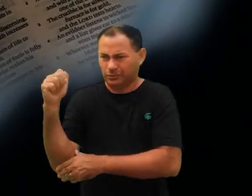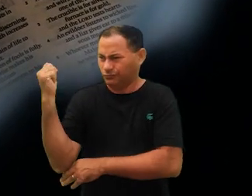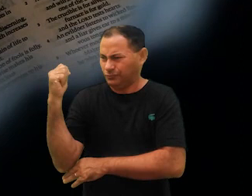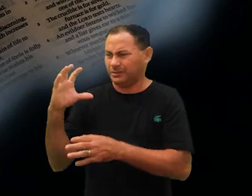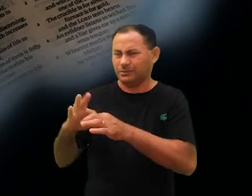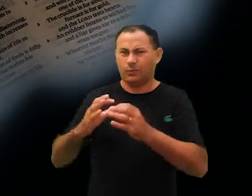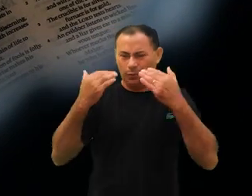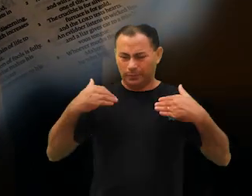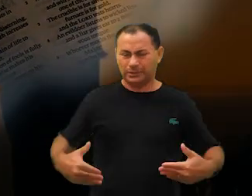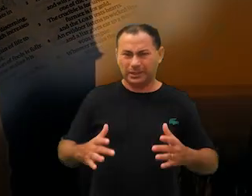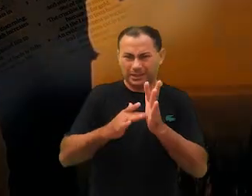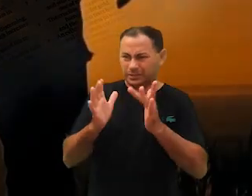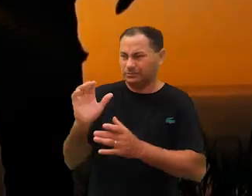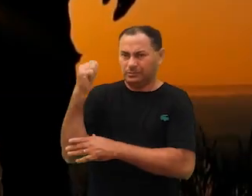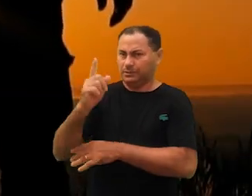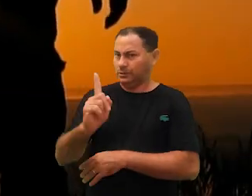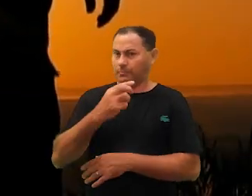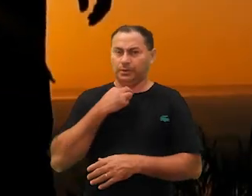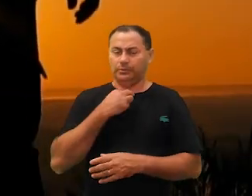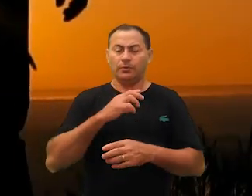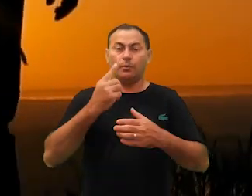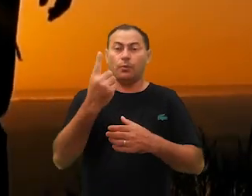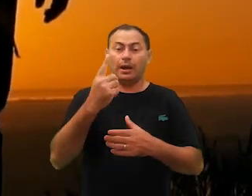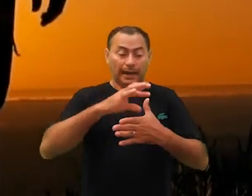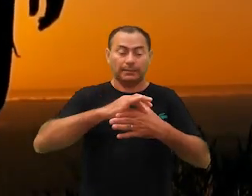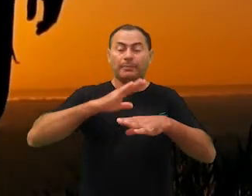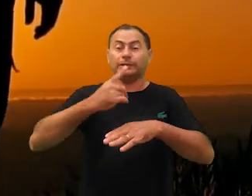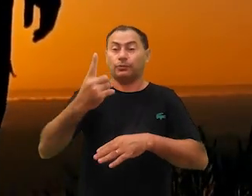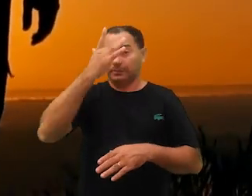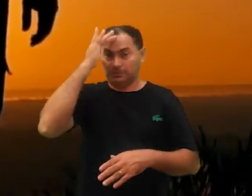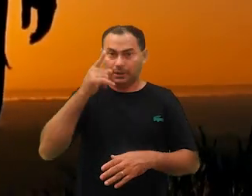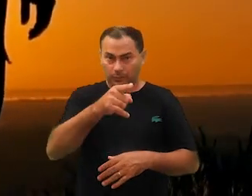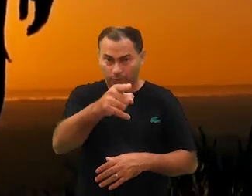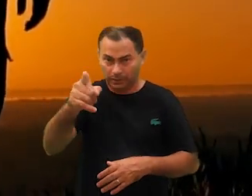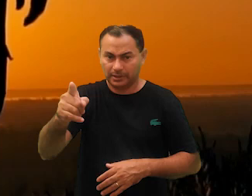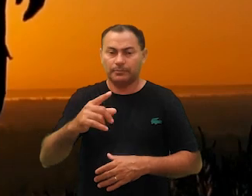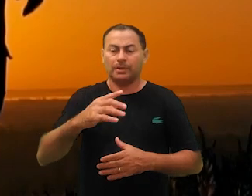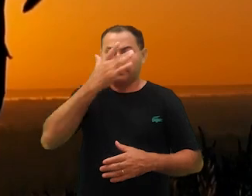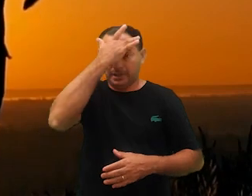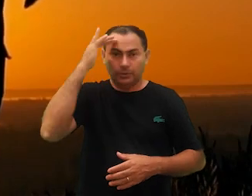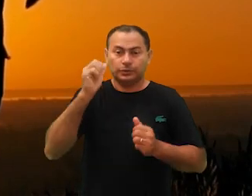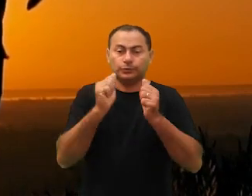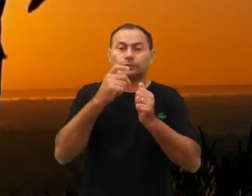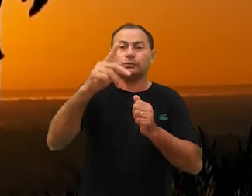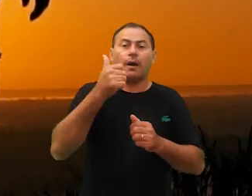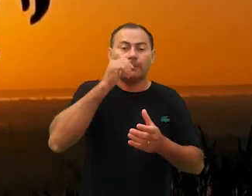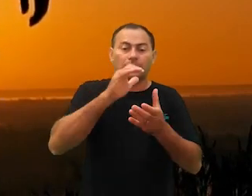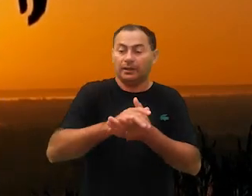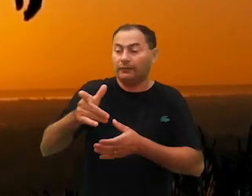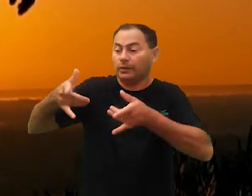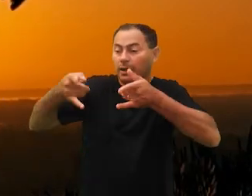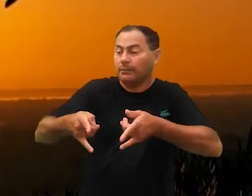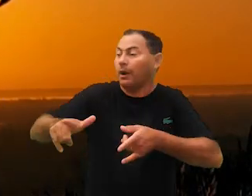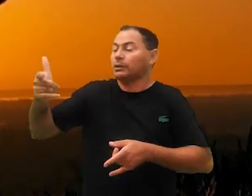De maneira nenhuma. Não podemos ser uma carne com mais de uma pessoa. Por isso, se você é uma carne com a sua mulher e vai